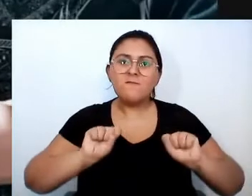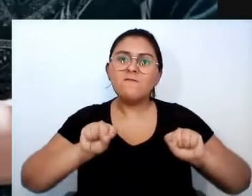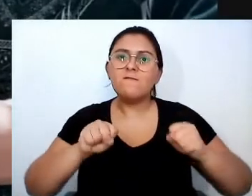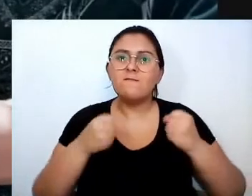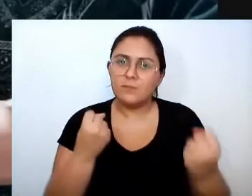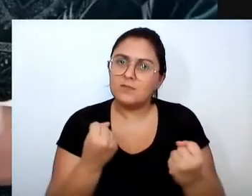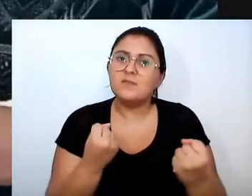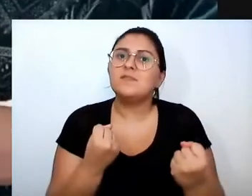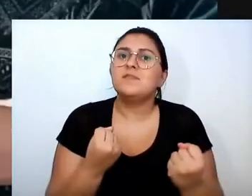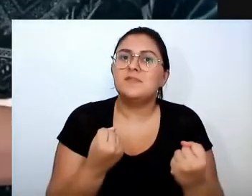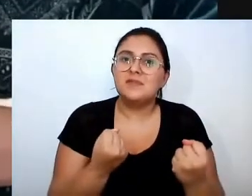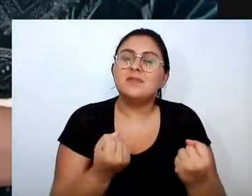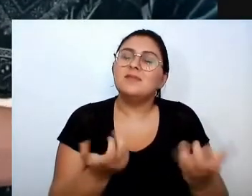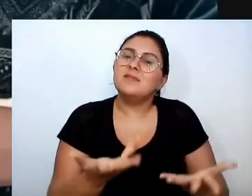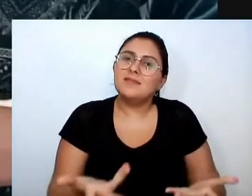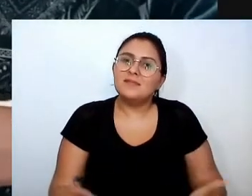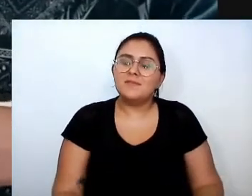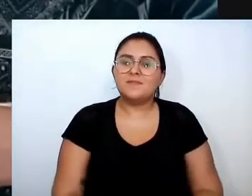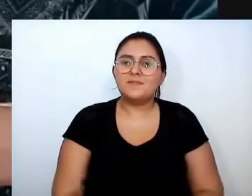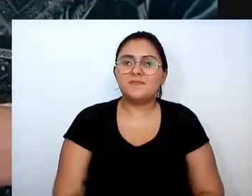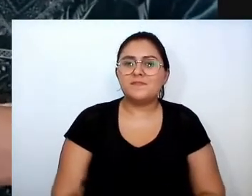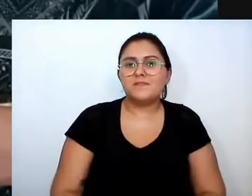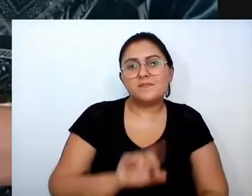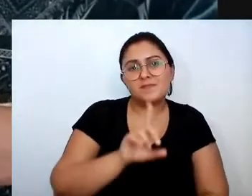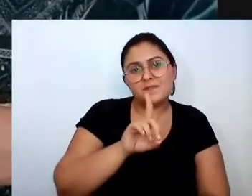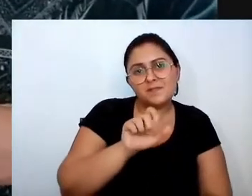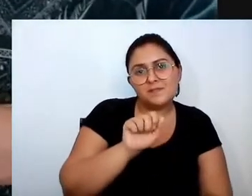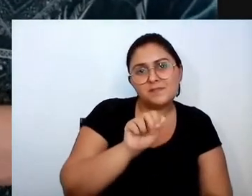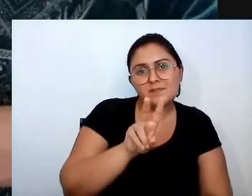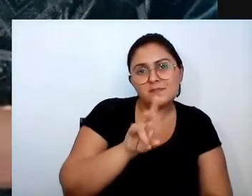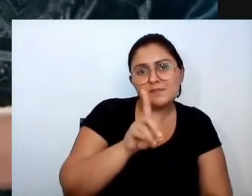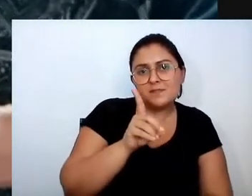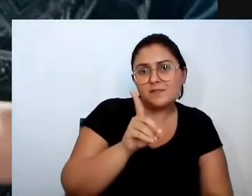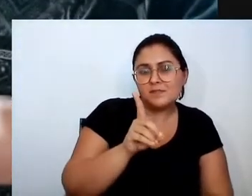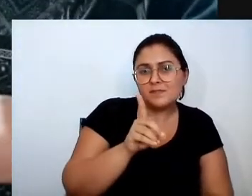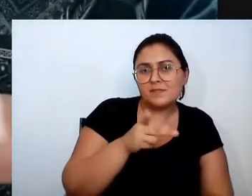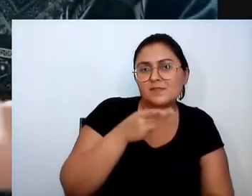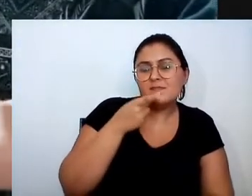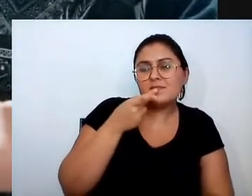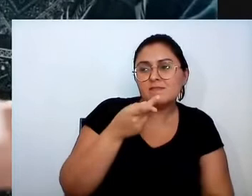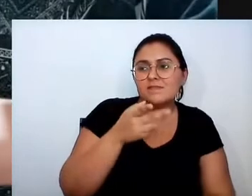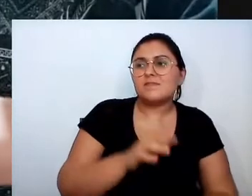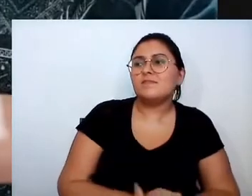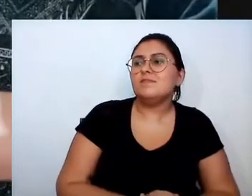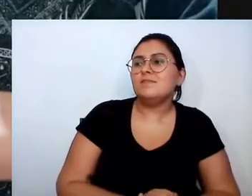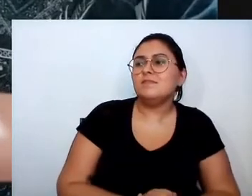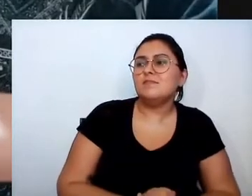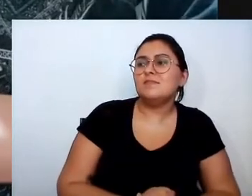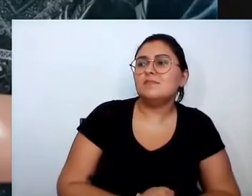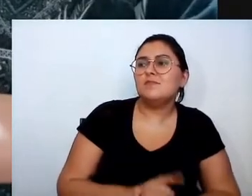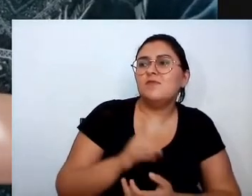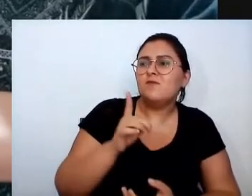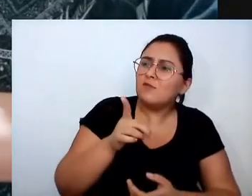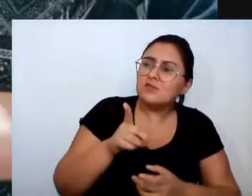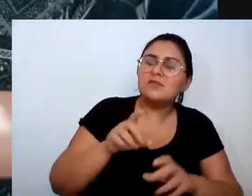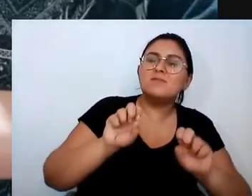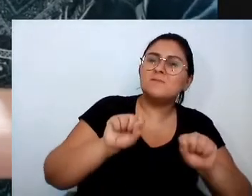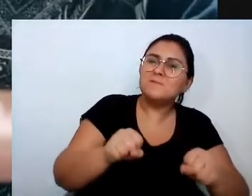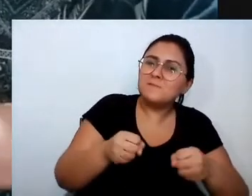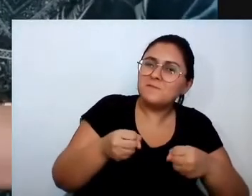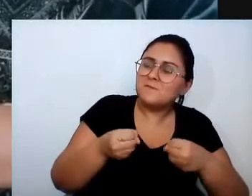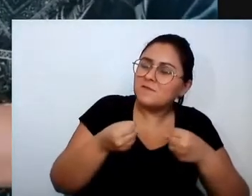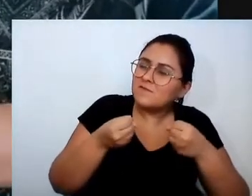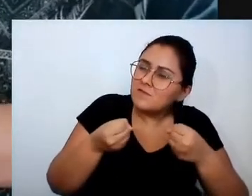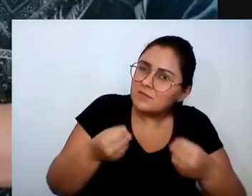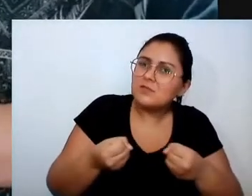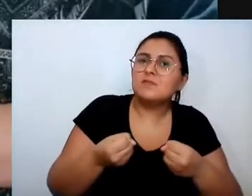mesmo. sim. E o tempo, né, que você vem dedicando também, né, ao instrumento, se